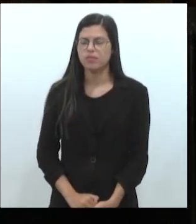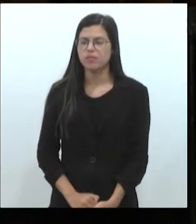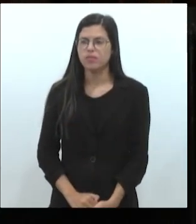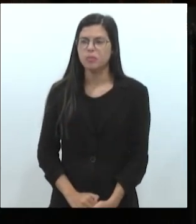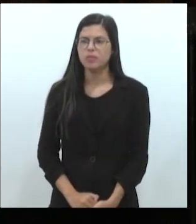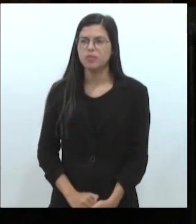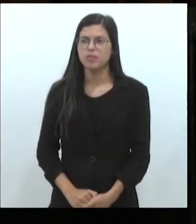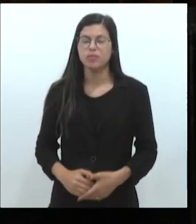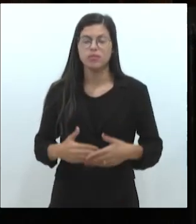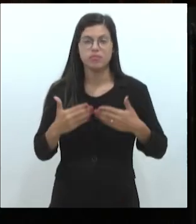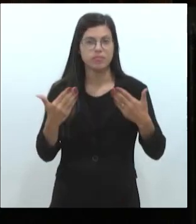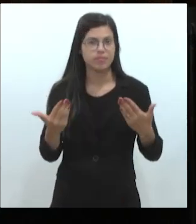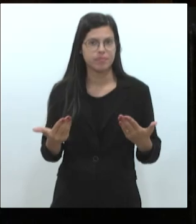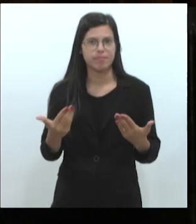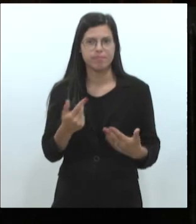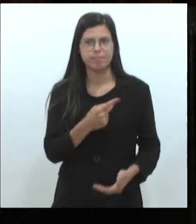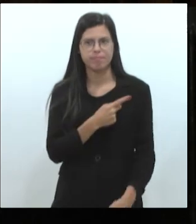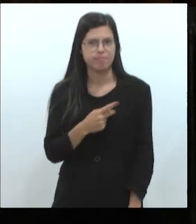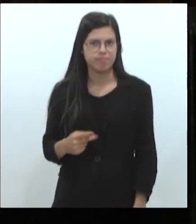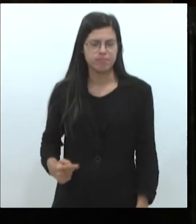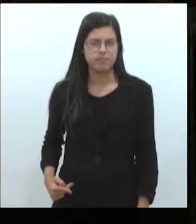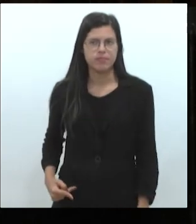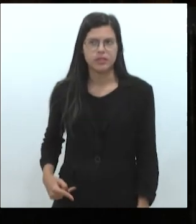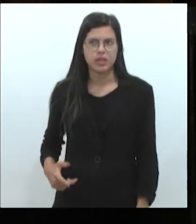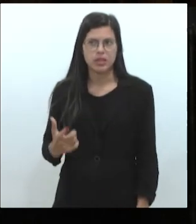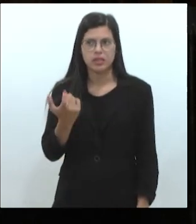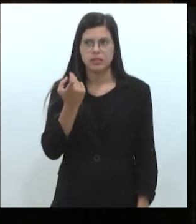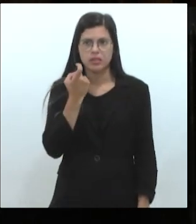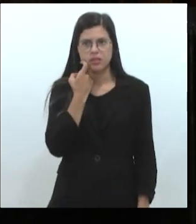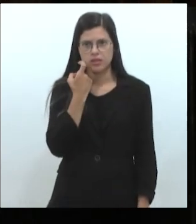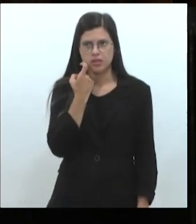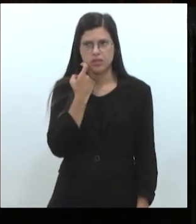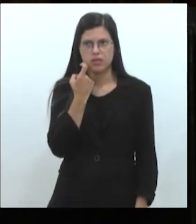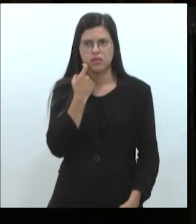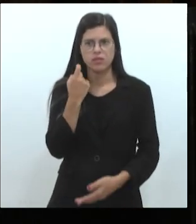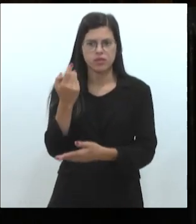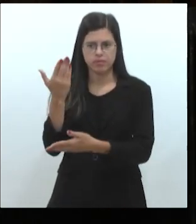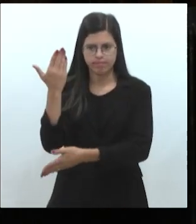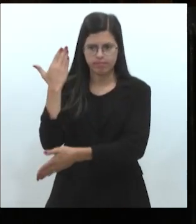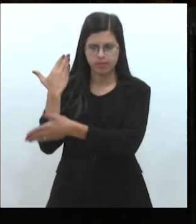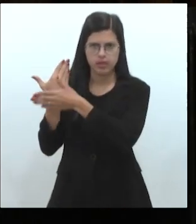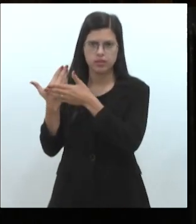senhora presidente, na sexta-feira passada,